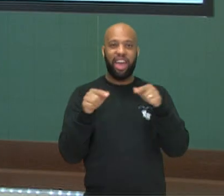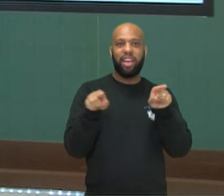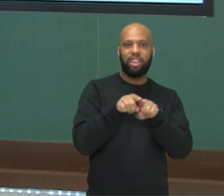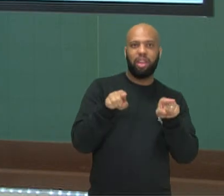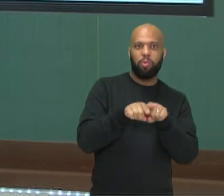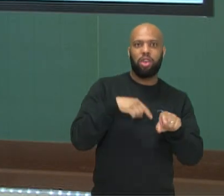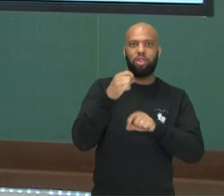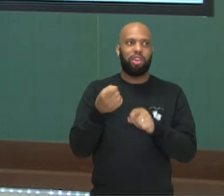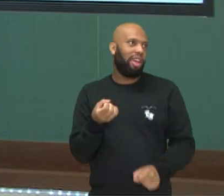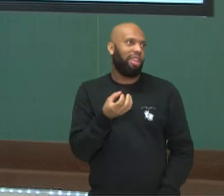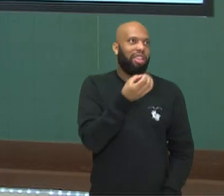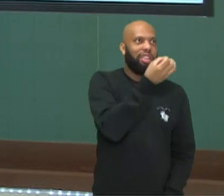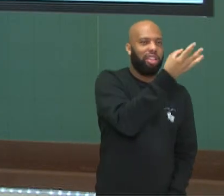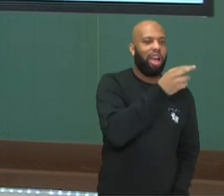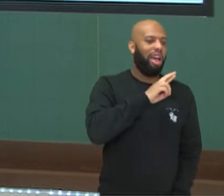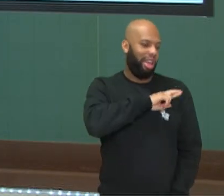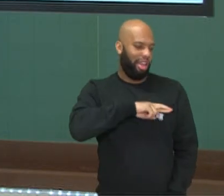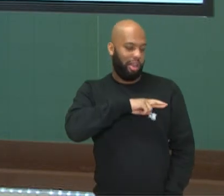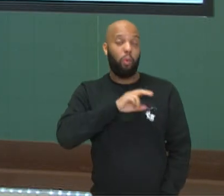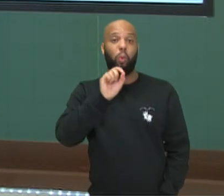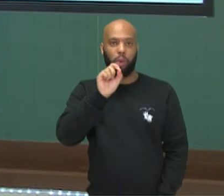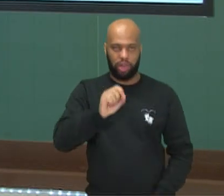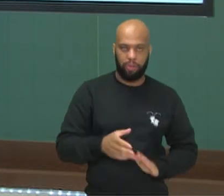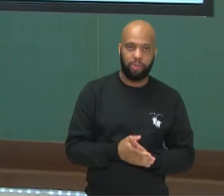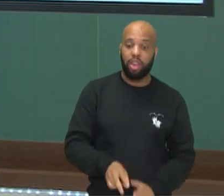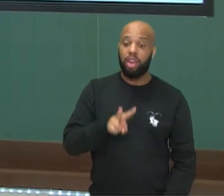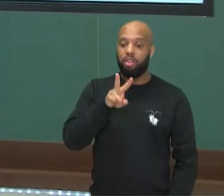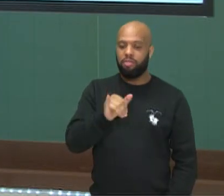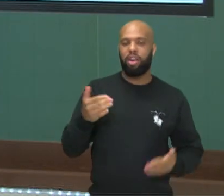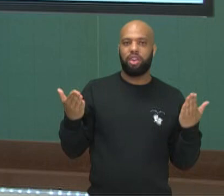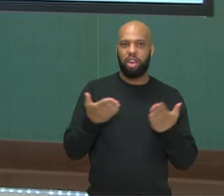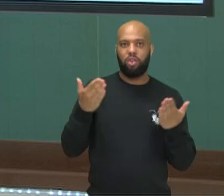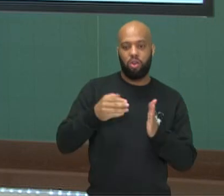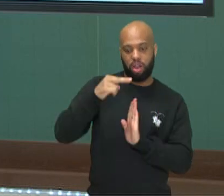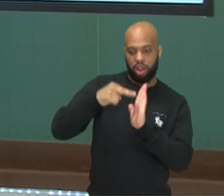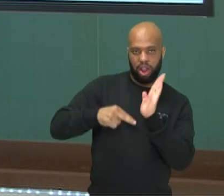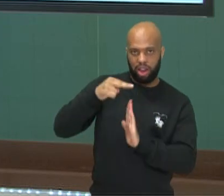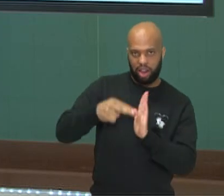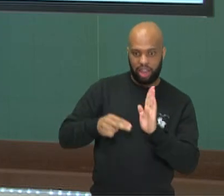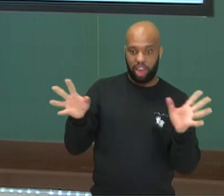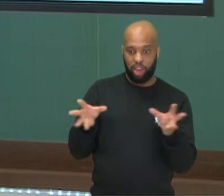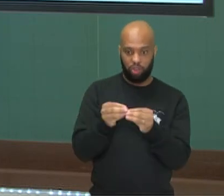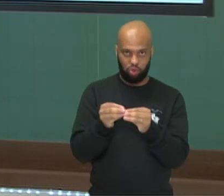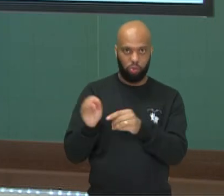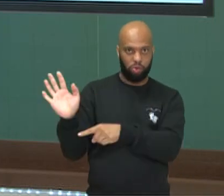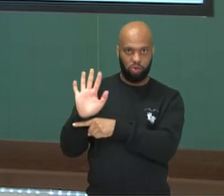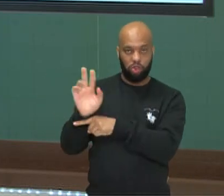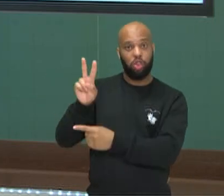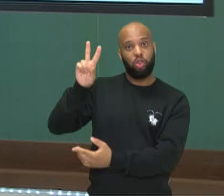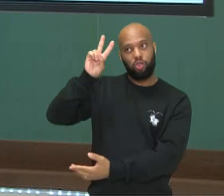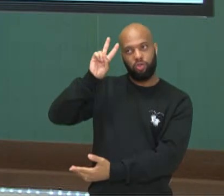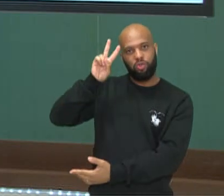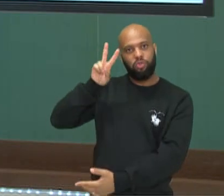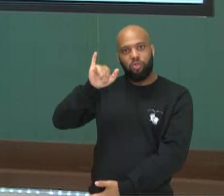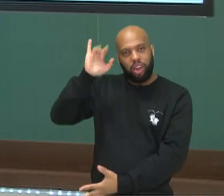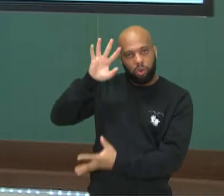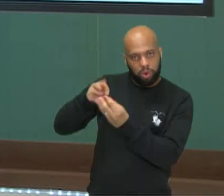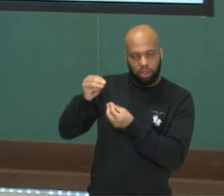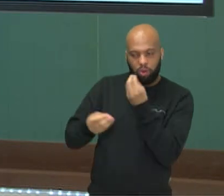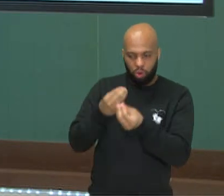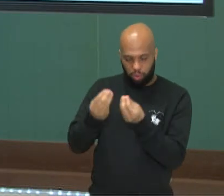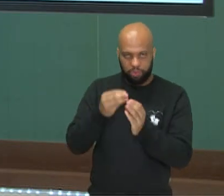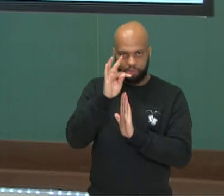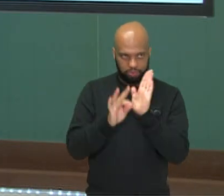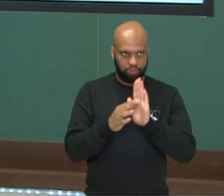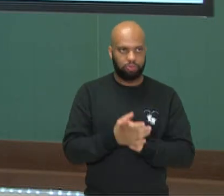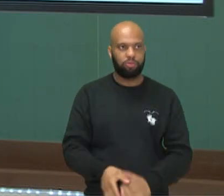se é um romance. Vamos ler uma sinopse para compreender melhor esse tipo de texto.